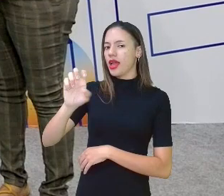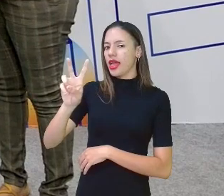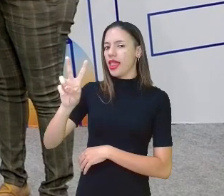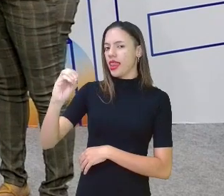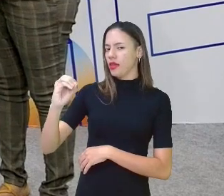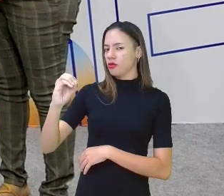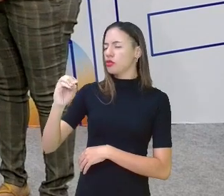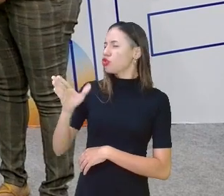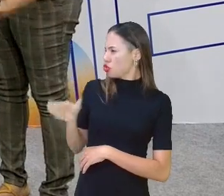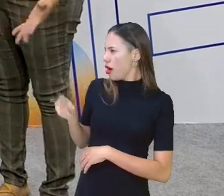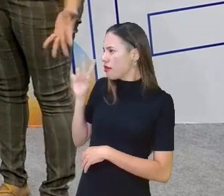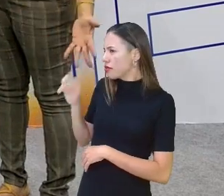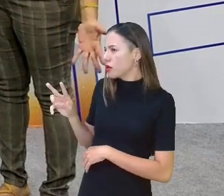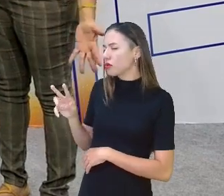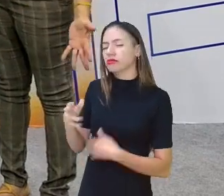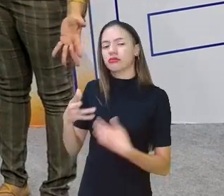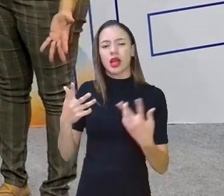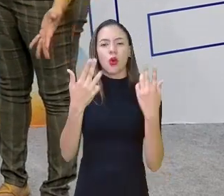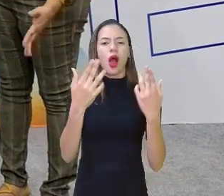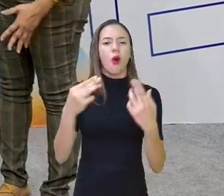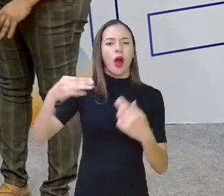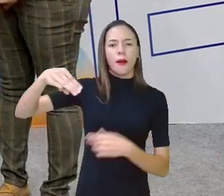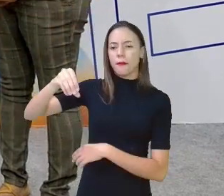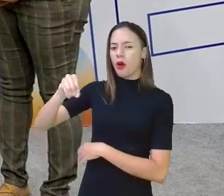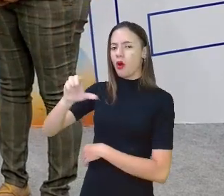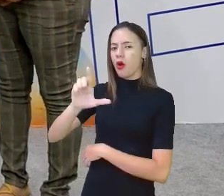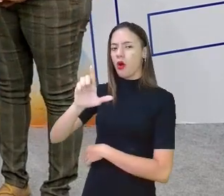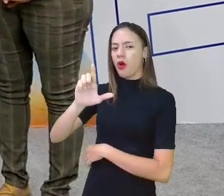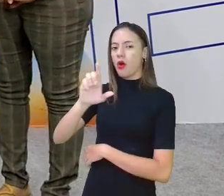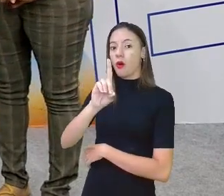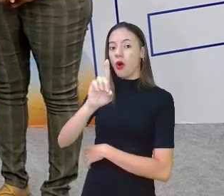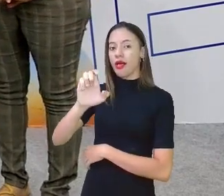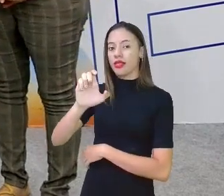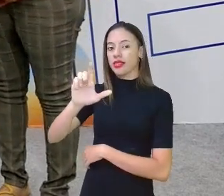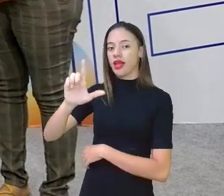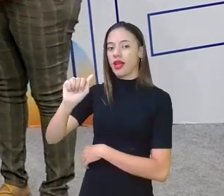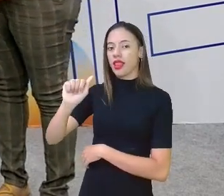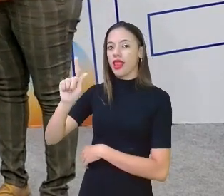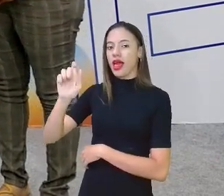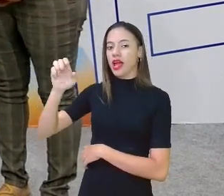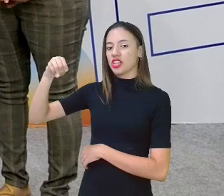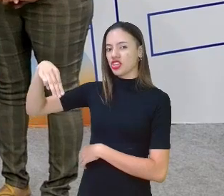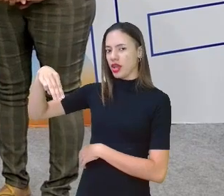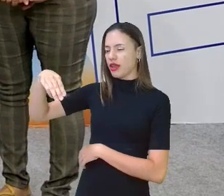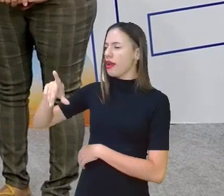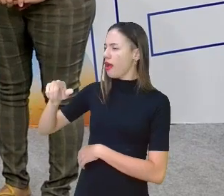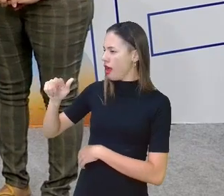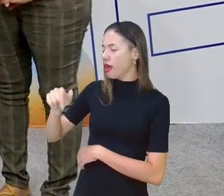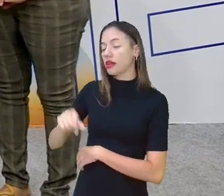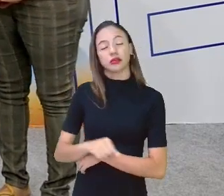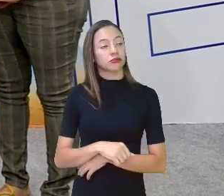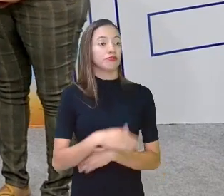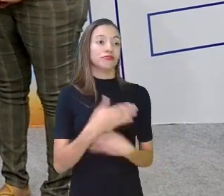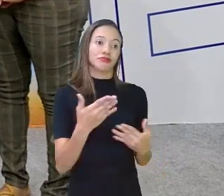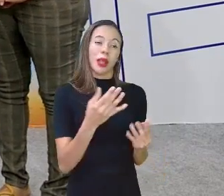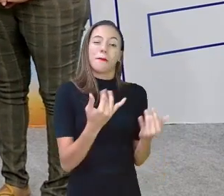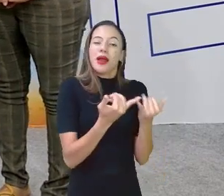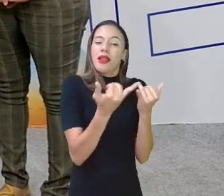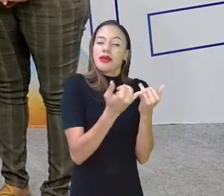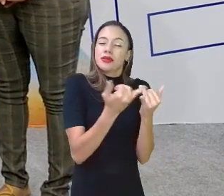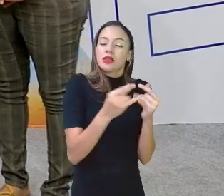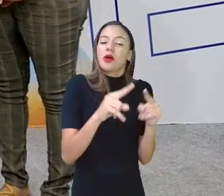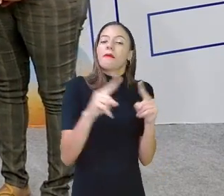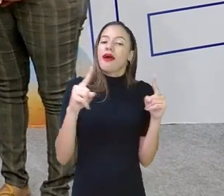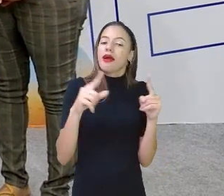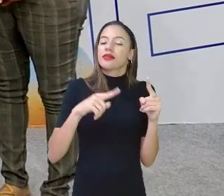Ah, Uma modelagem. uma modelagem? Exato. Um tipo de modelagem, mas que a gente não vai dar 3 formas, a gente